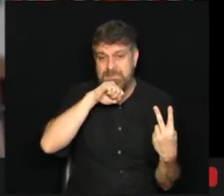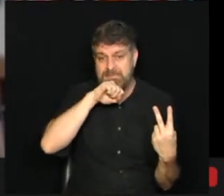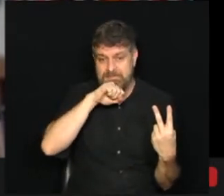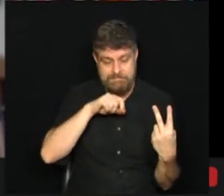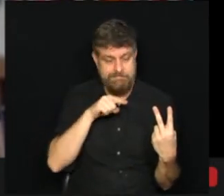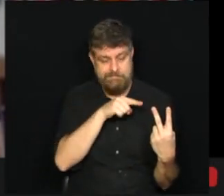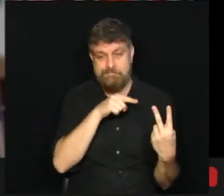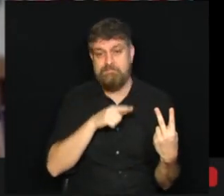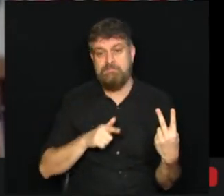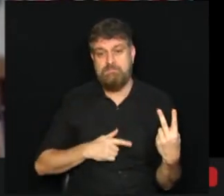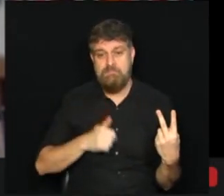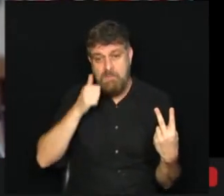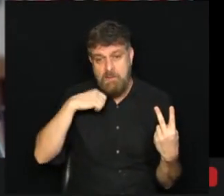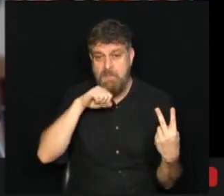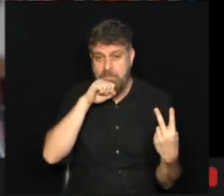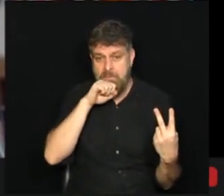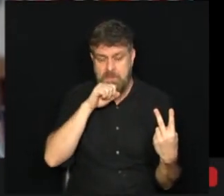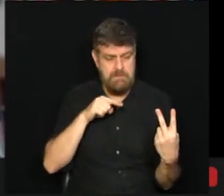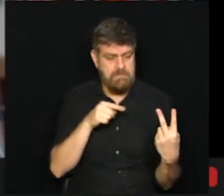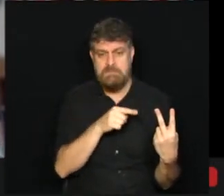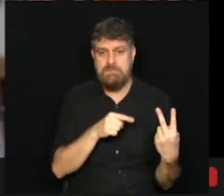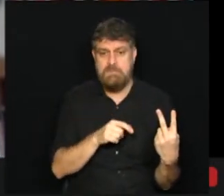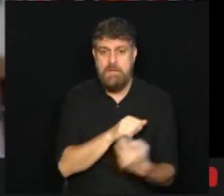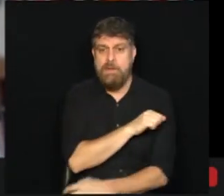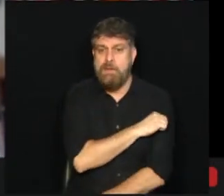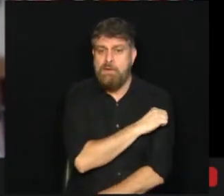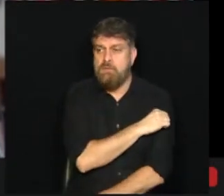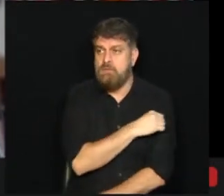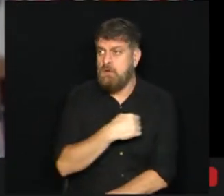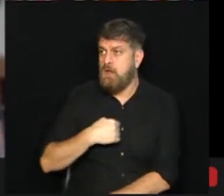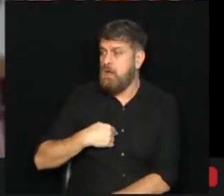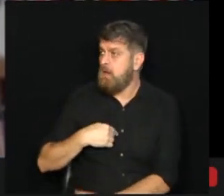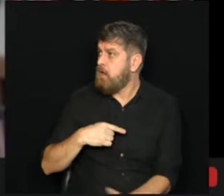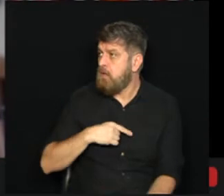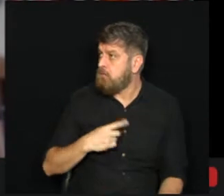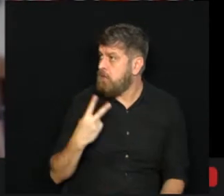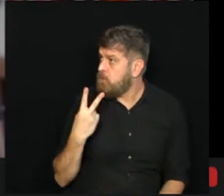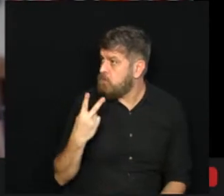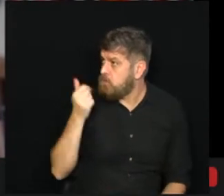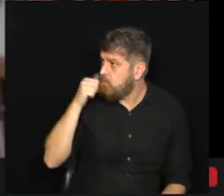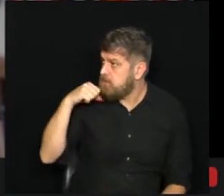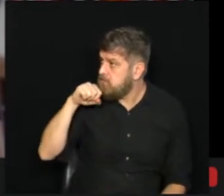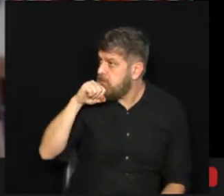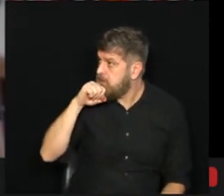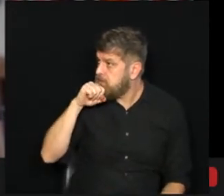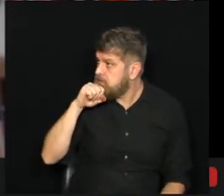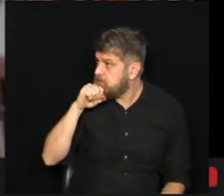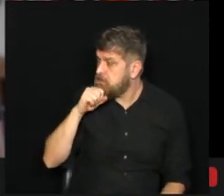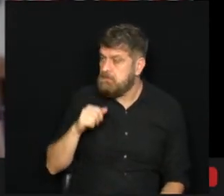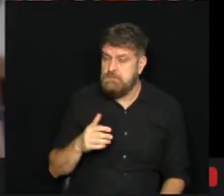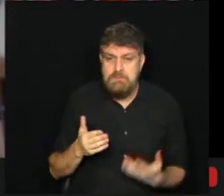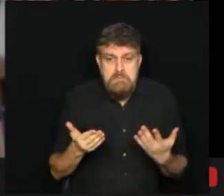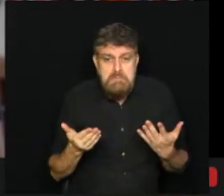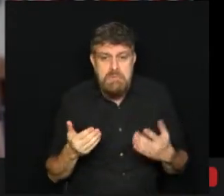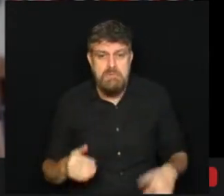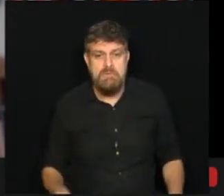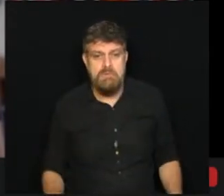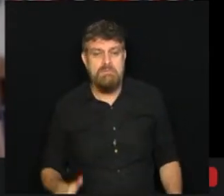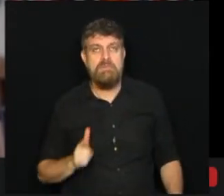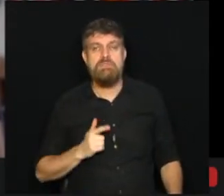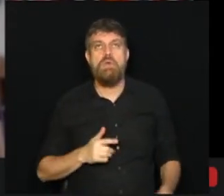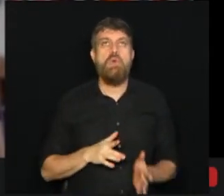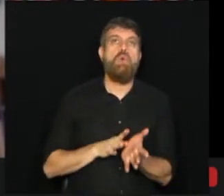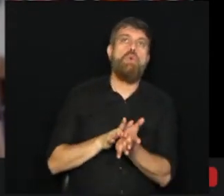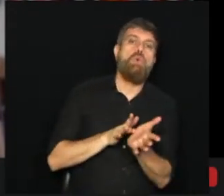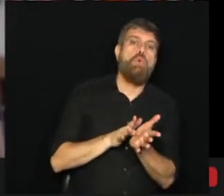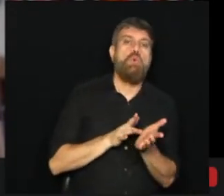né? Ou seja, essa é uma discussão da contemporaneidade, né? Você pode simplesmente colocar para debaixo do